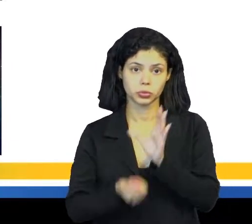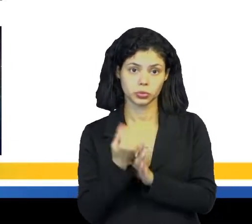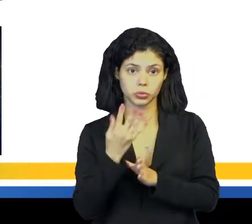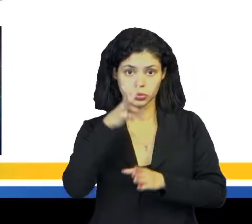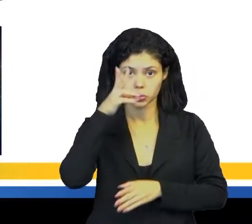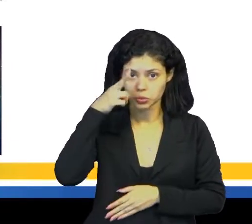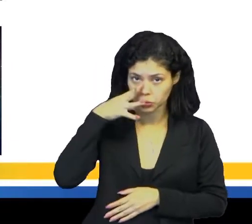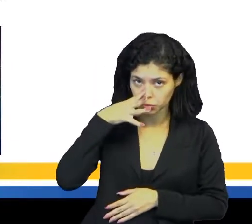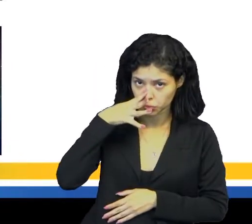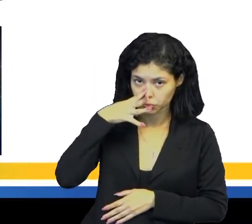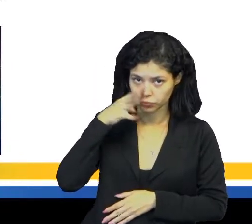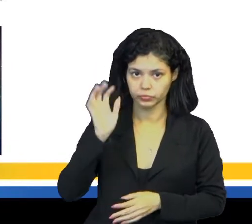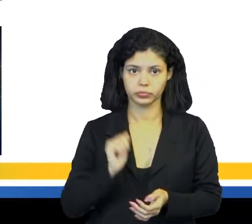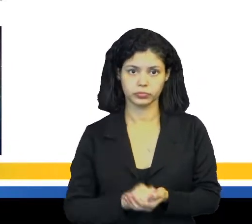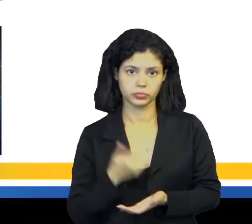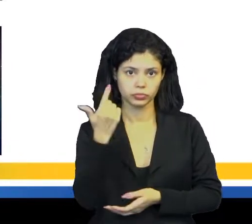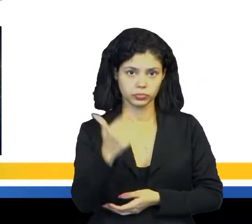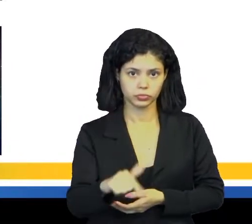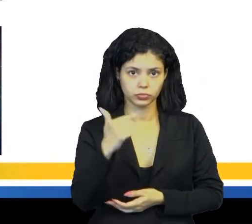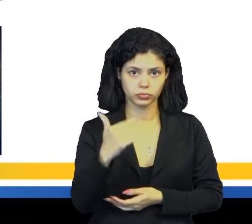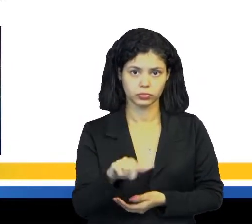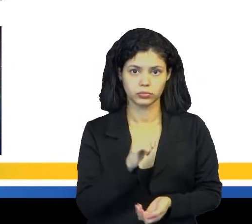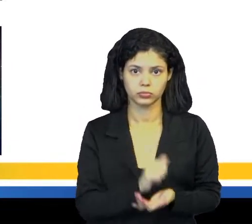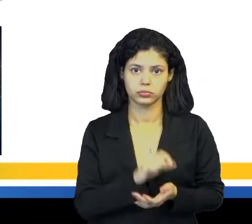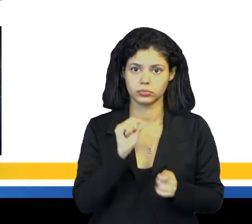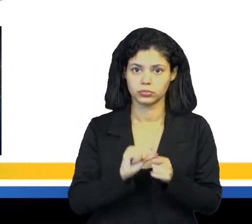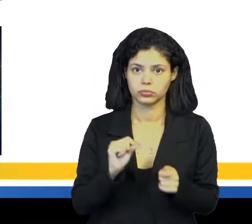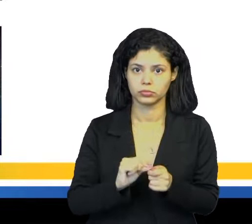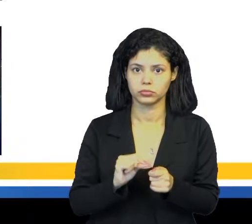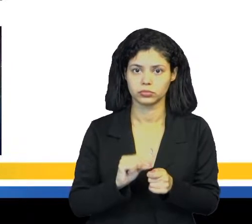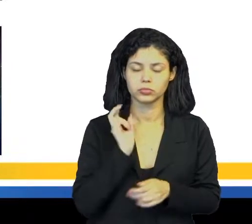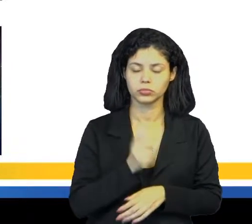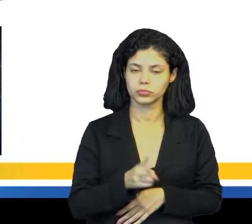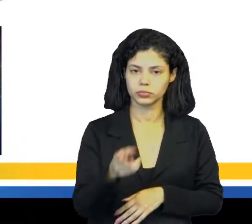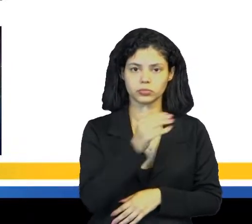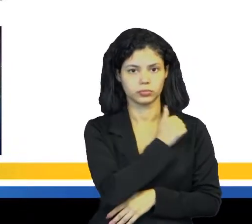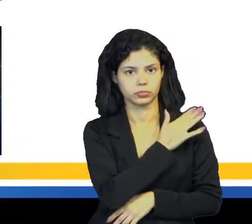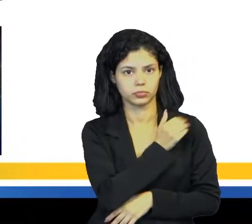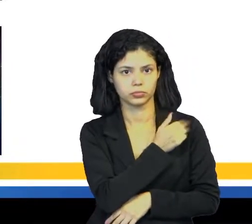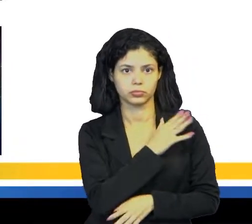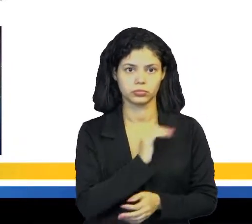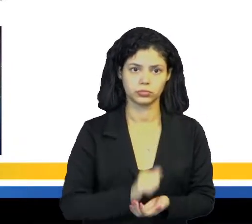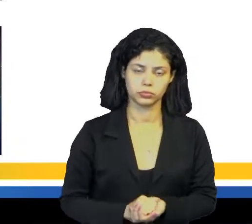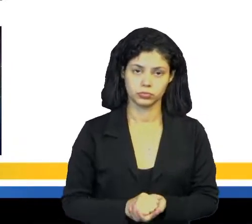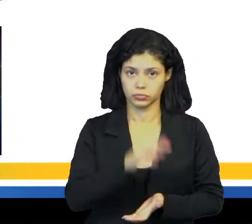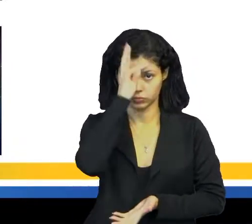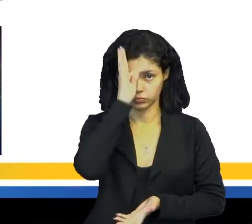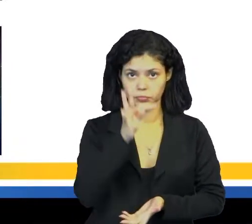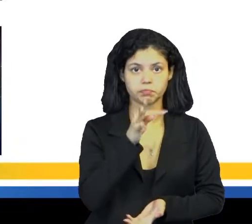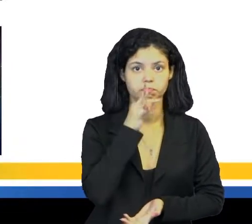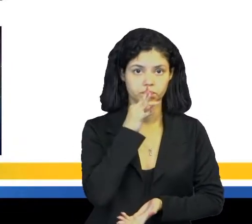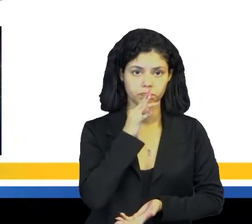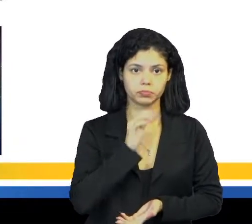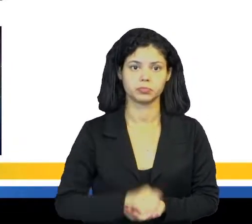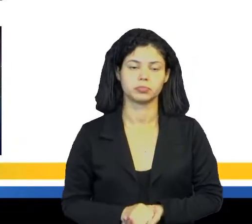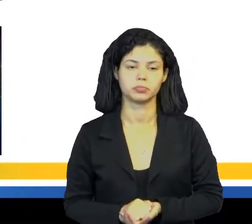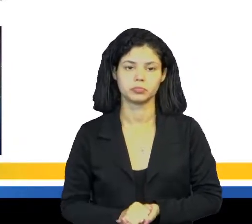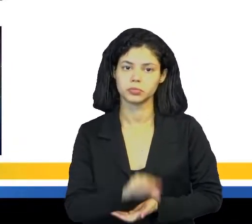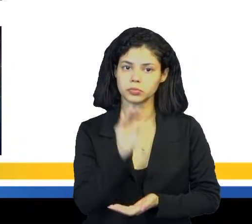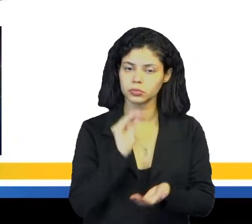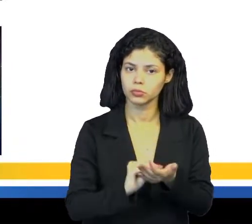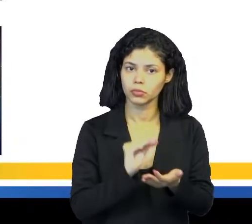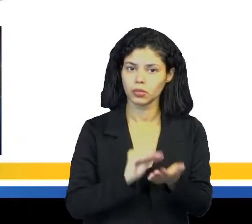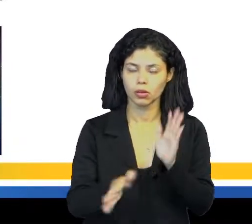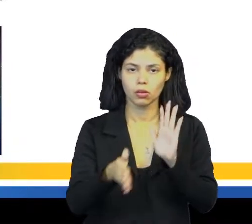da observação e repetição e a formação por hábitos, preconceitos e tradições. Ausência